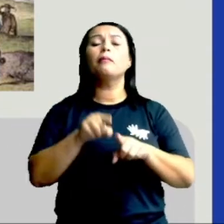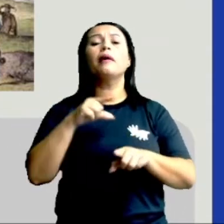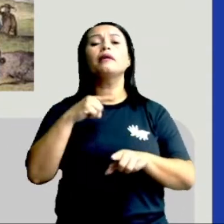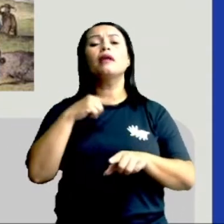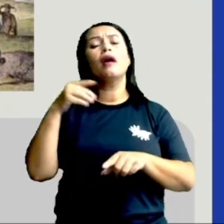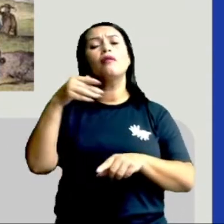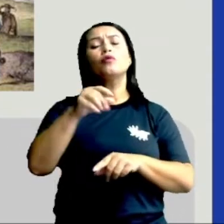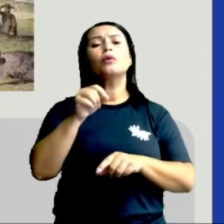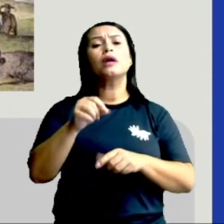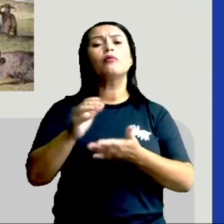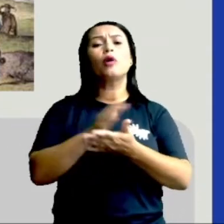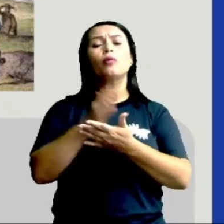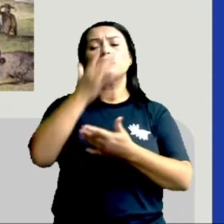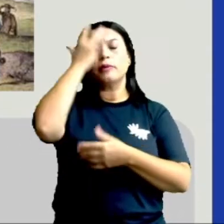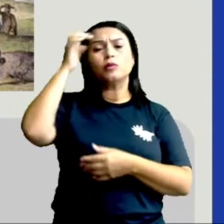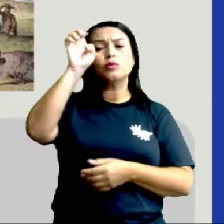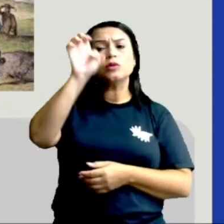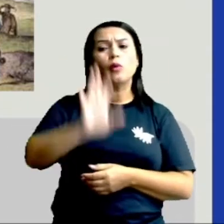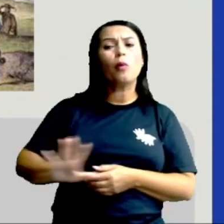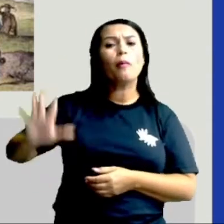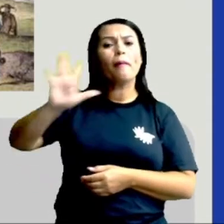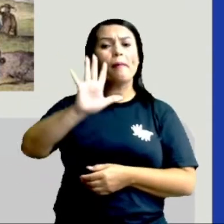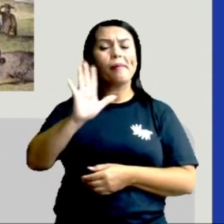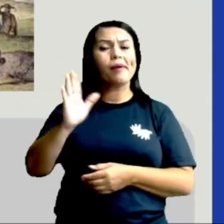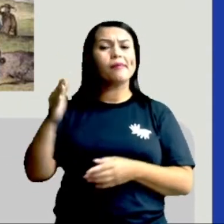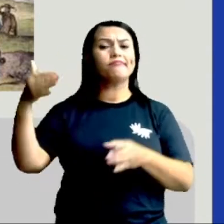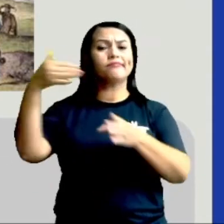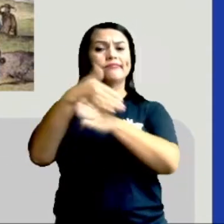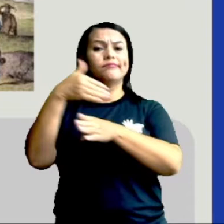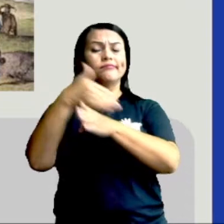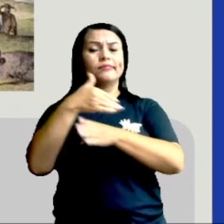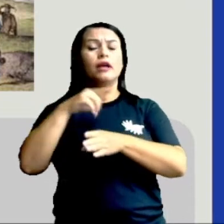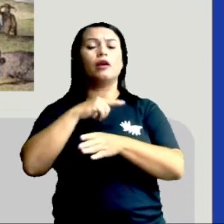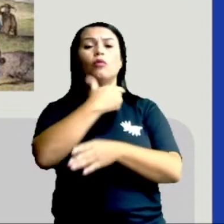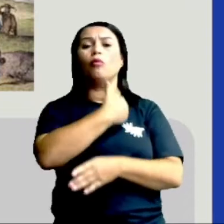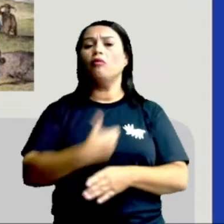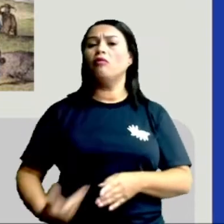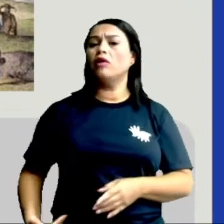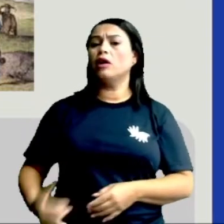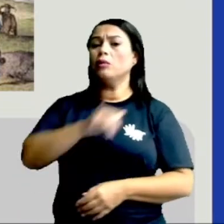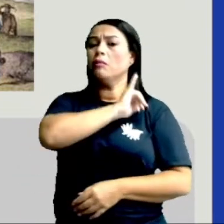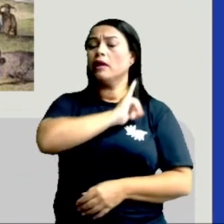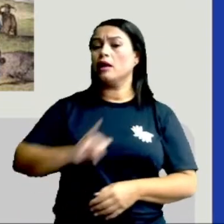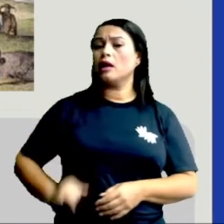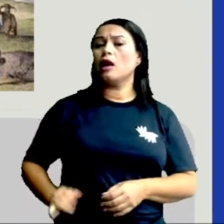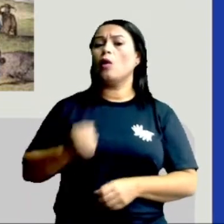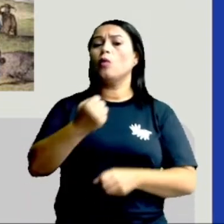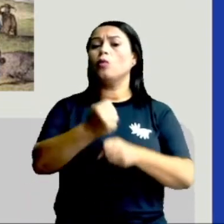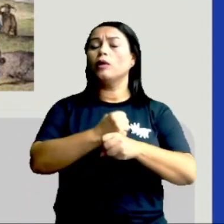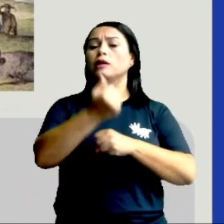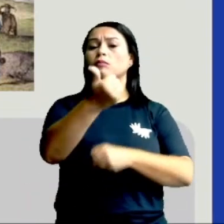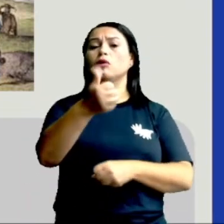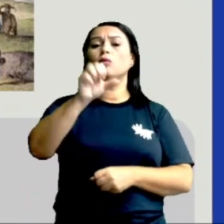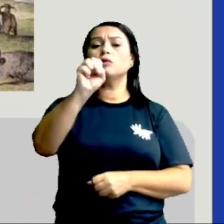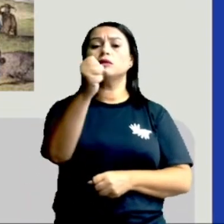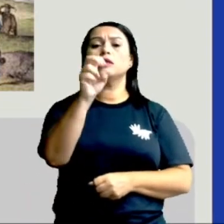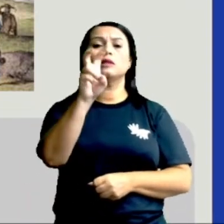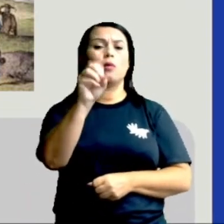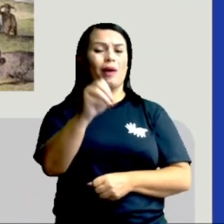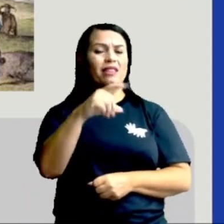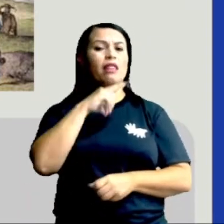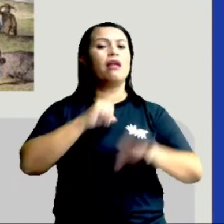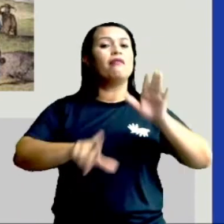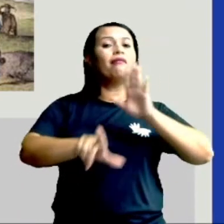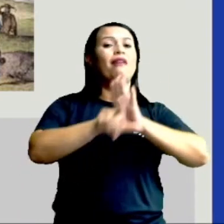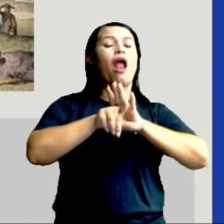europeus, por pressão dos latifundiários. O governo imperial decretou em 1850 a Lei de